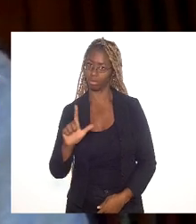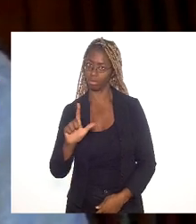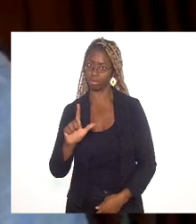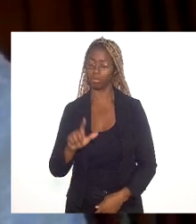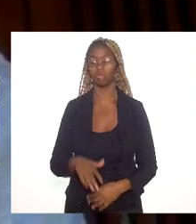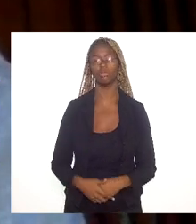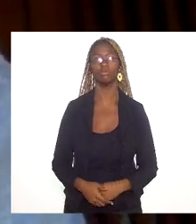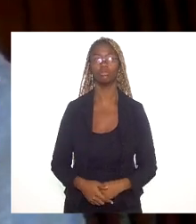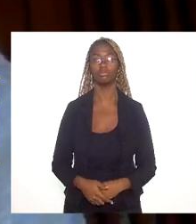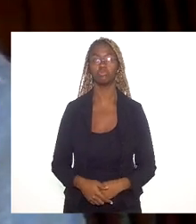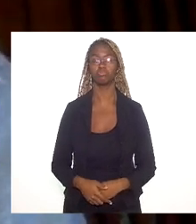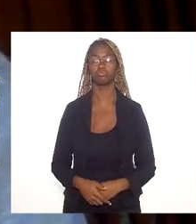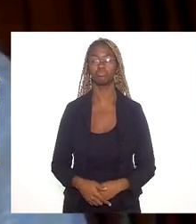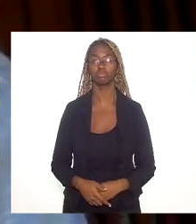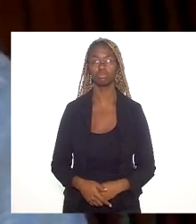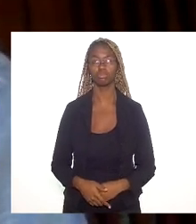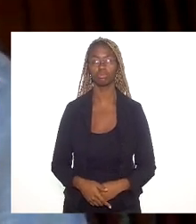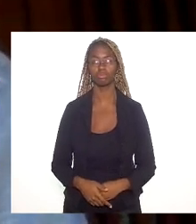Então,